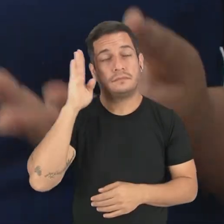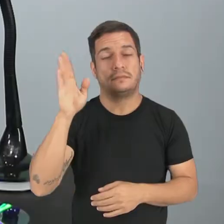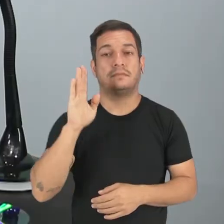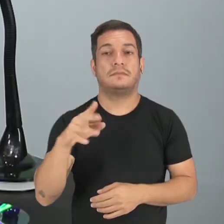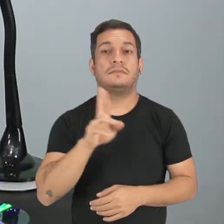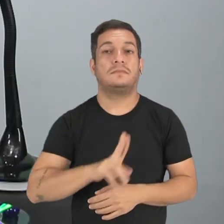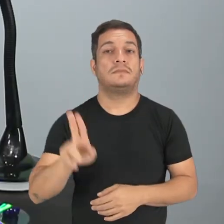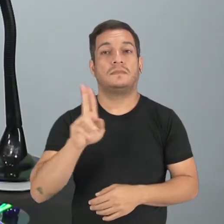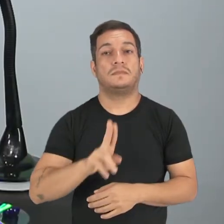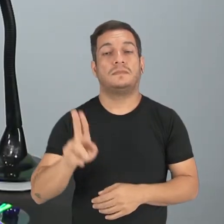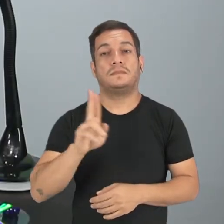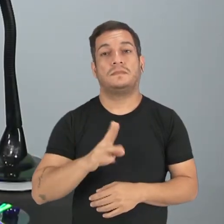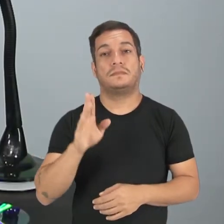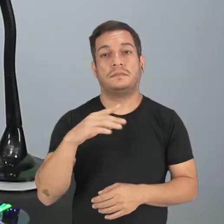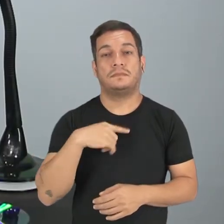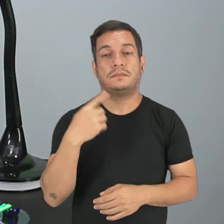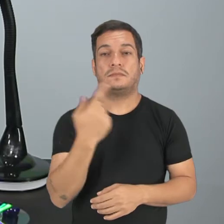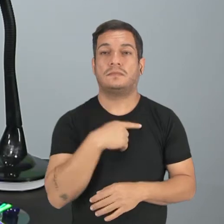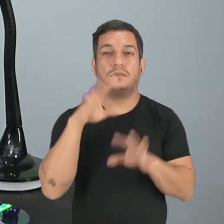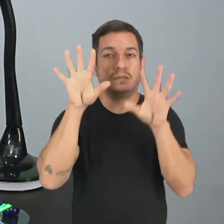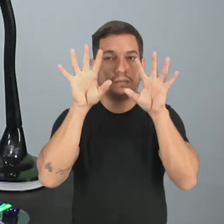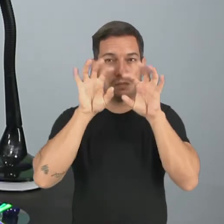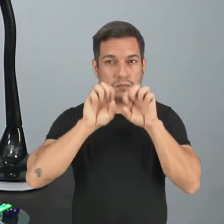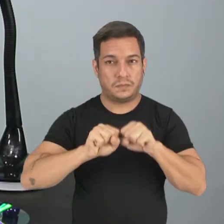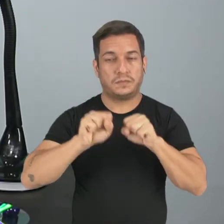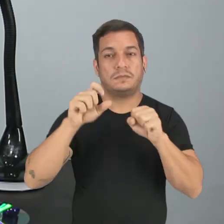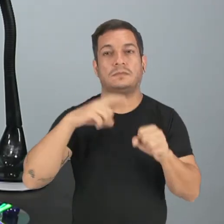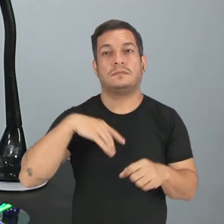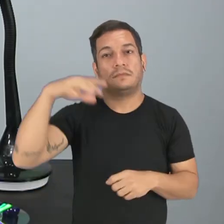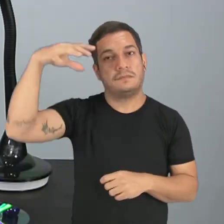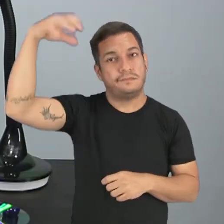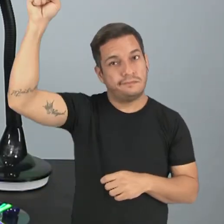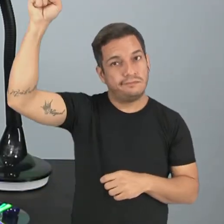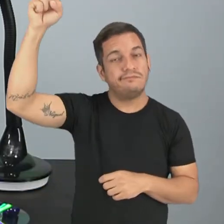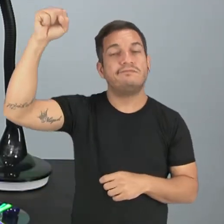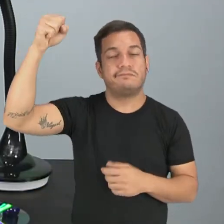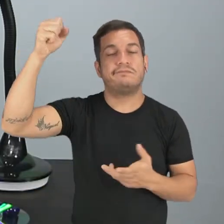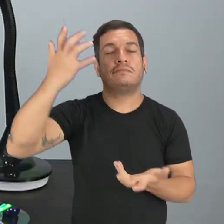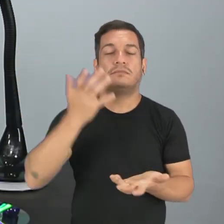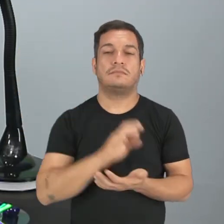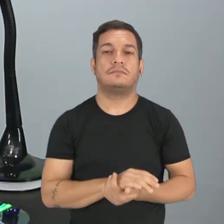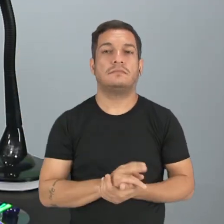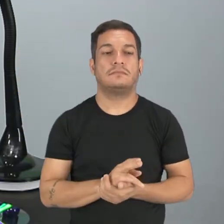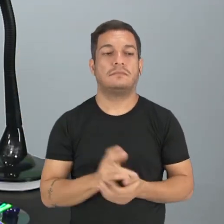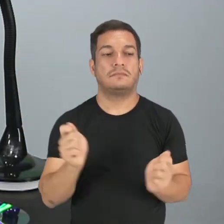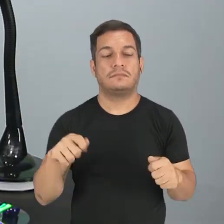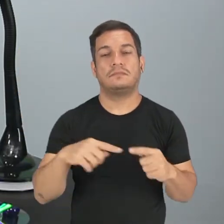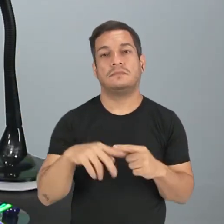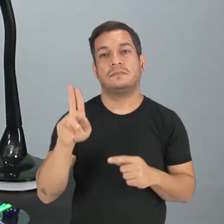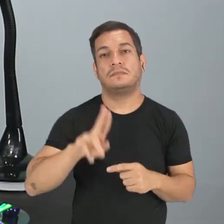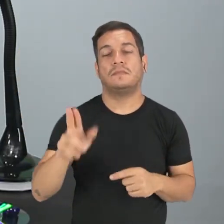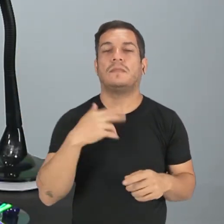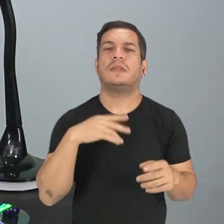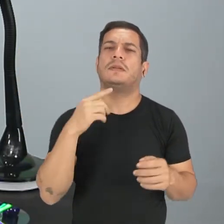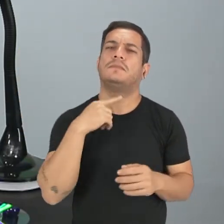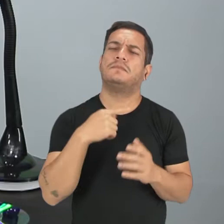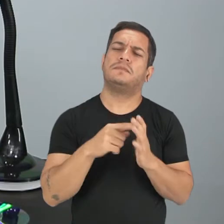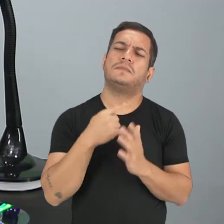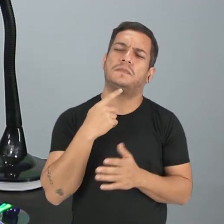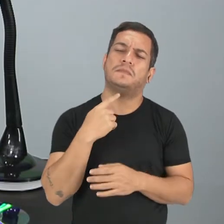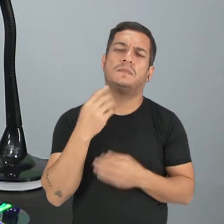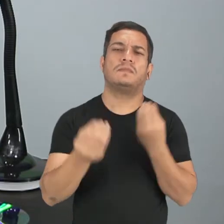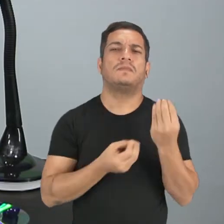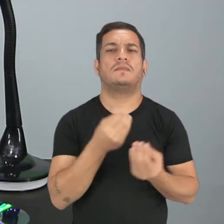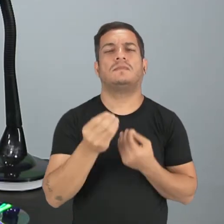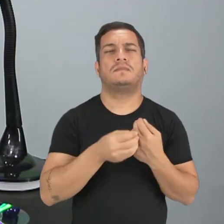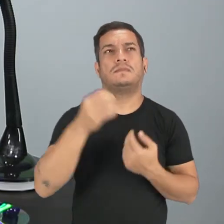a gente usa essa lanterna quando a gente está no escuro, quando apaga a luz, certo? E aí, vocês podem perguntar, mas como que